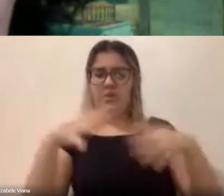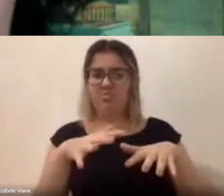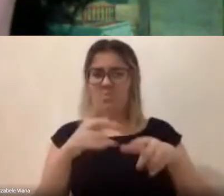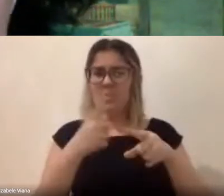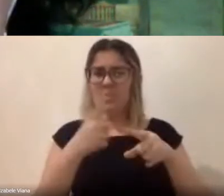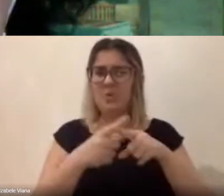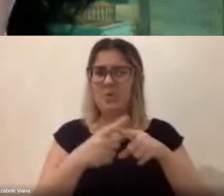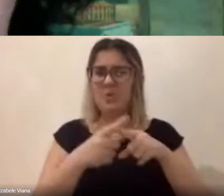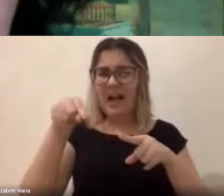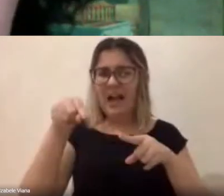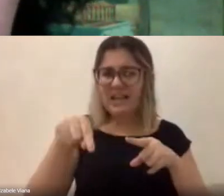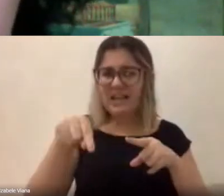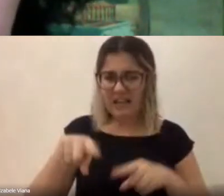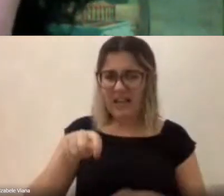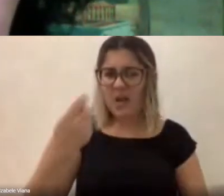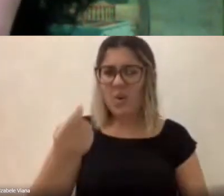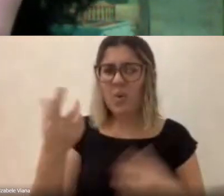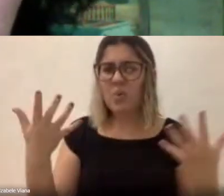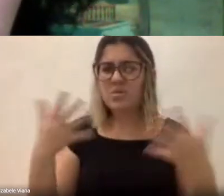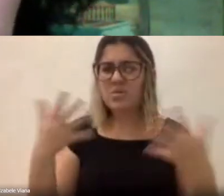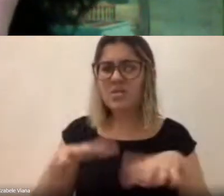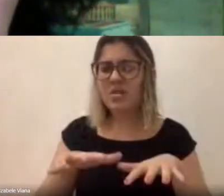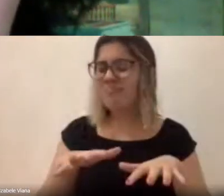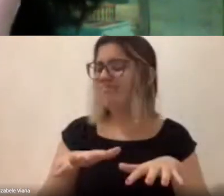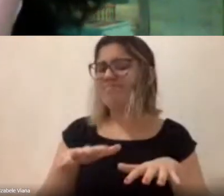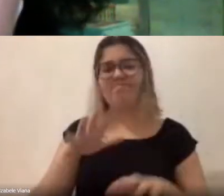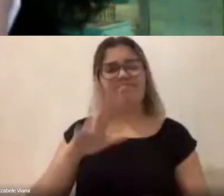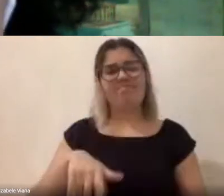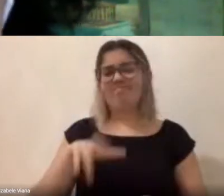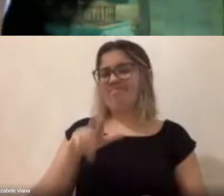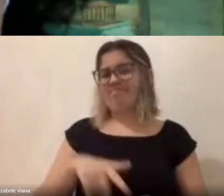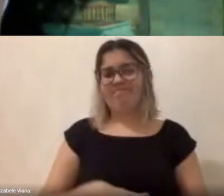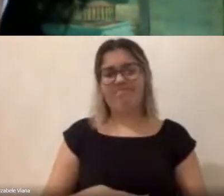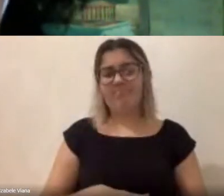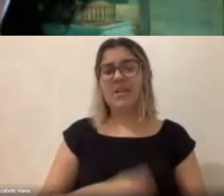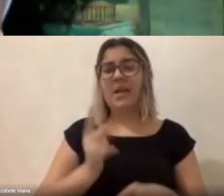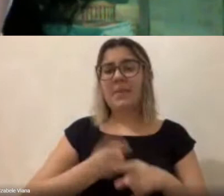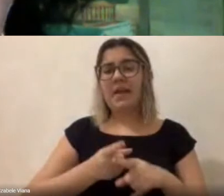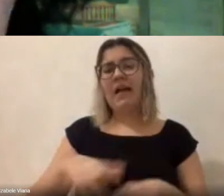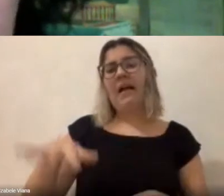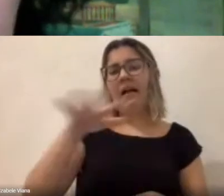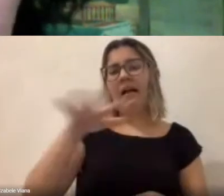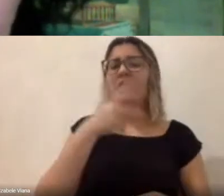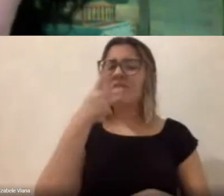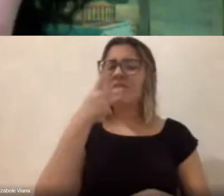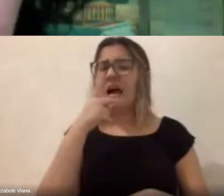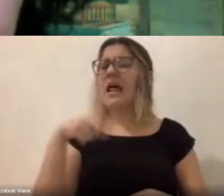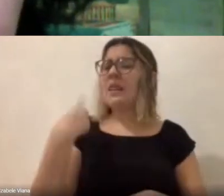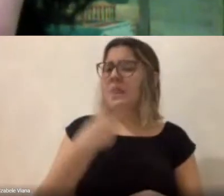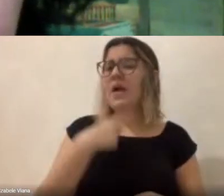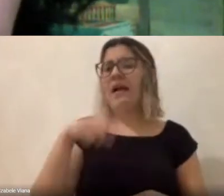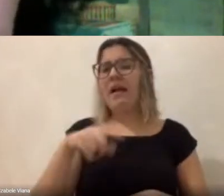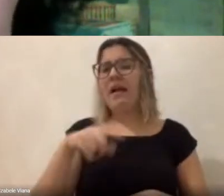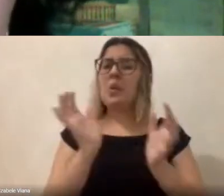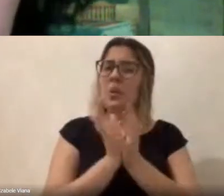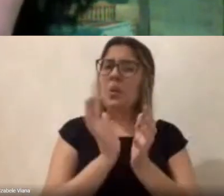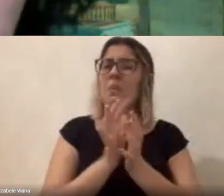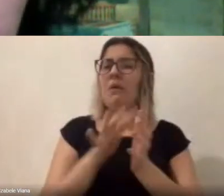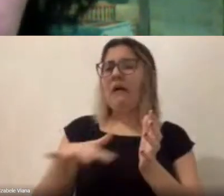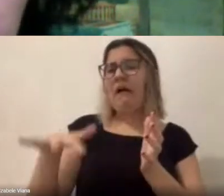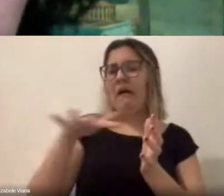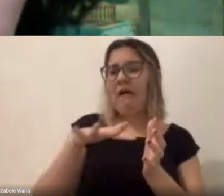insista em dizer que o que a gente é, a gente faz parte desse mercado, eu acredito que aqui todos, talvez